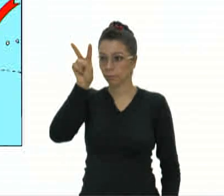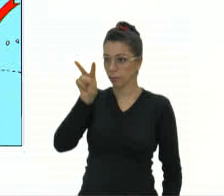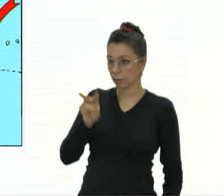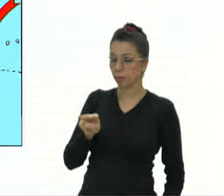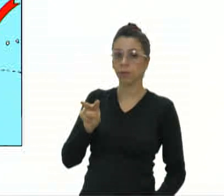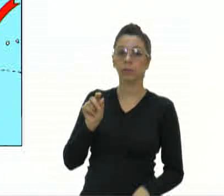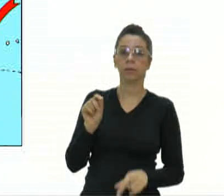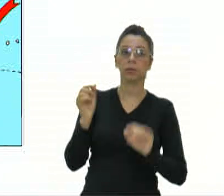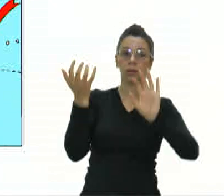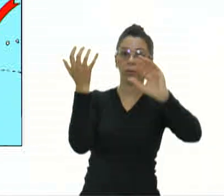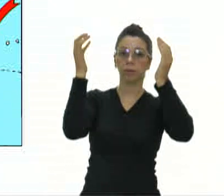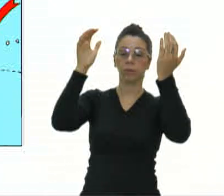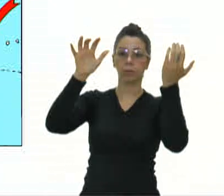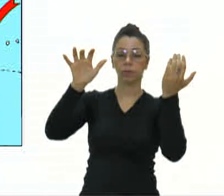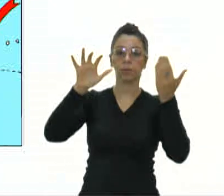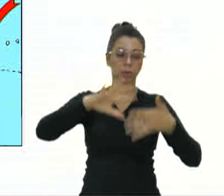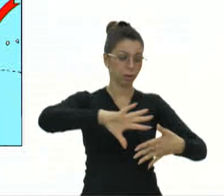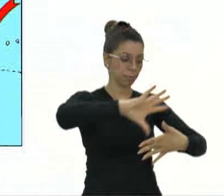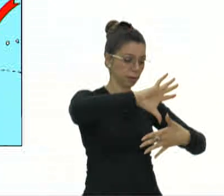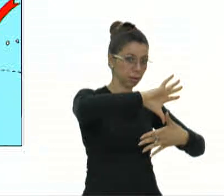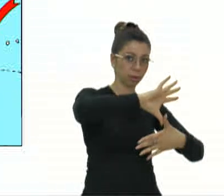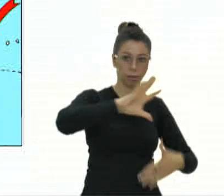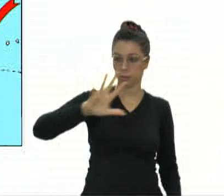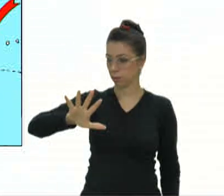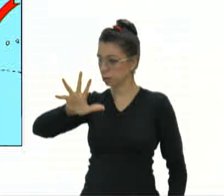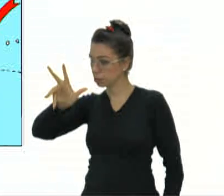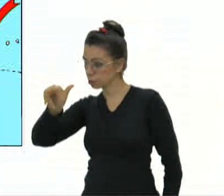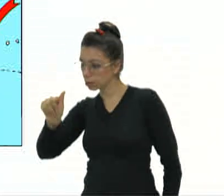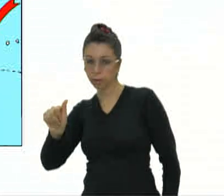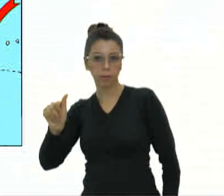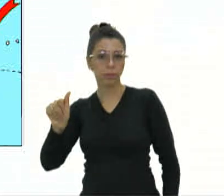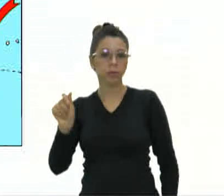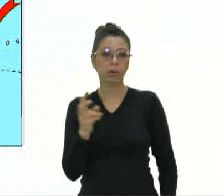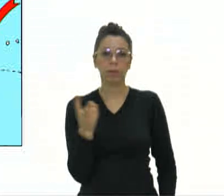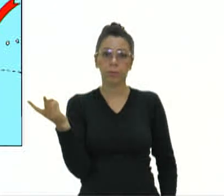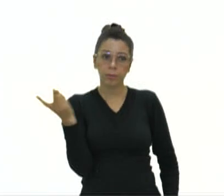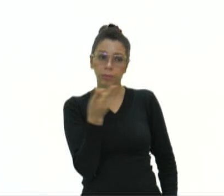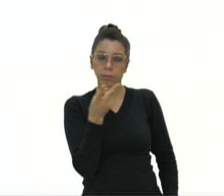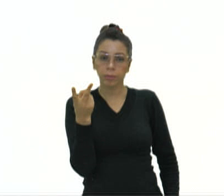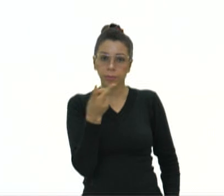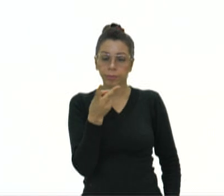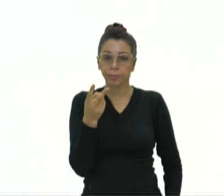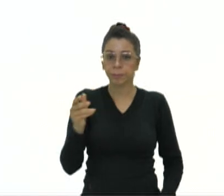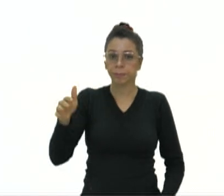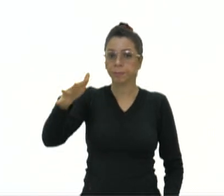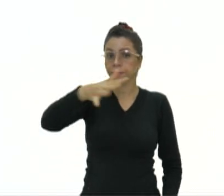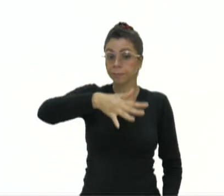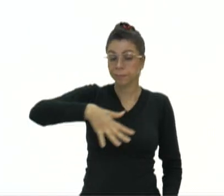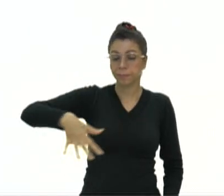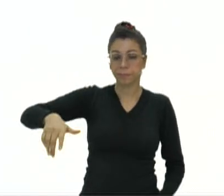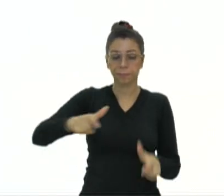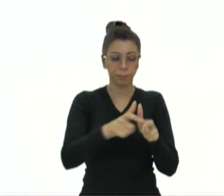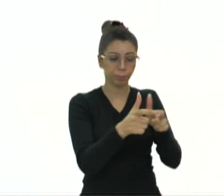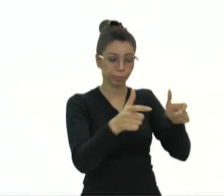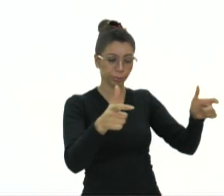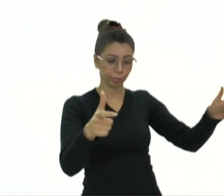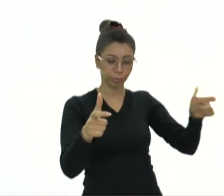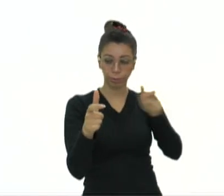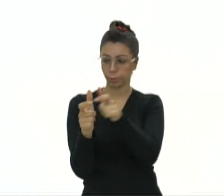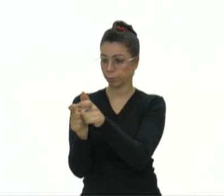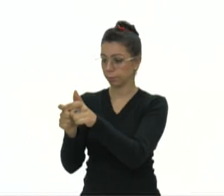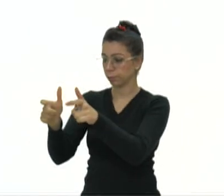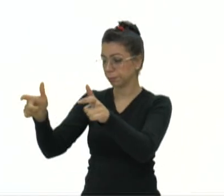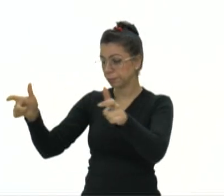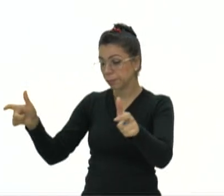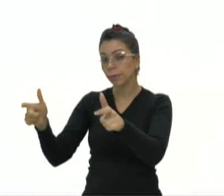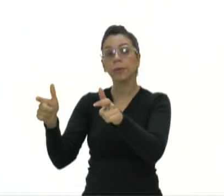clima americano e o clima africano é que pela imensidão territorial nós temos uma